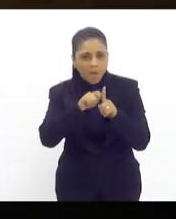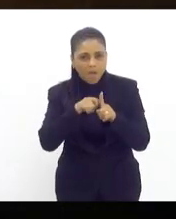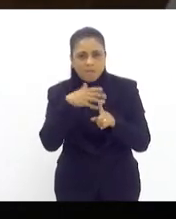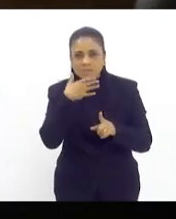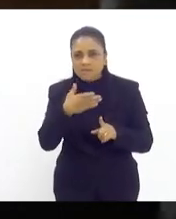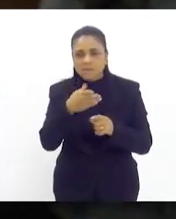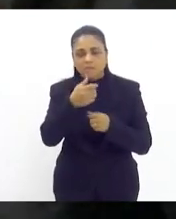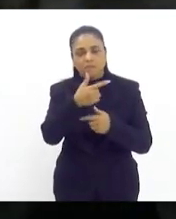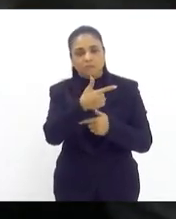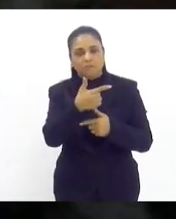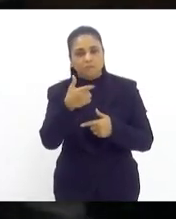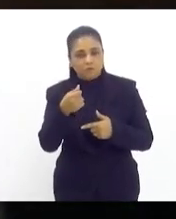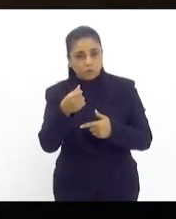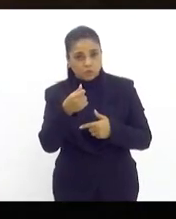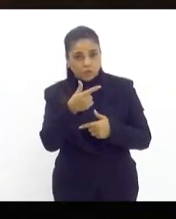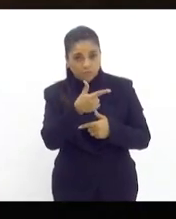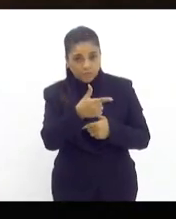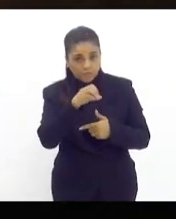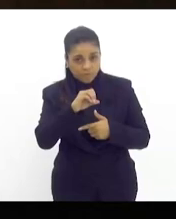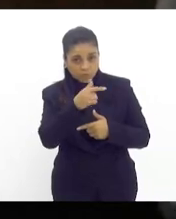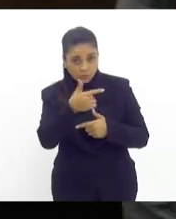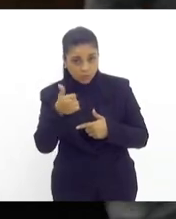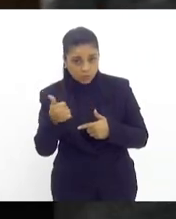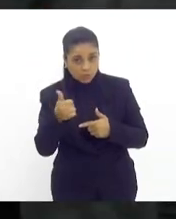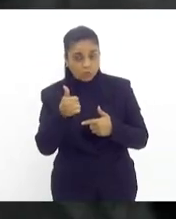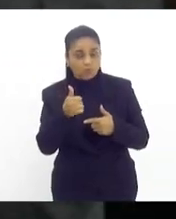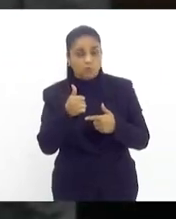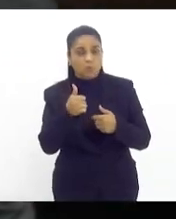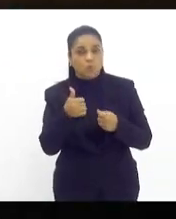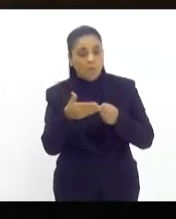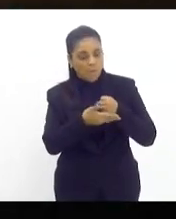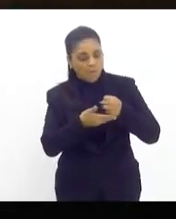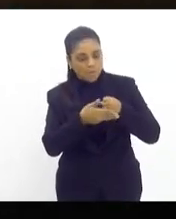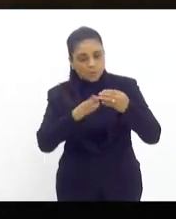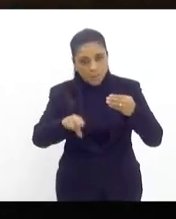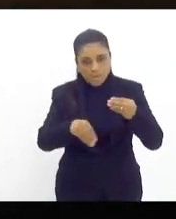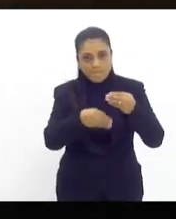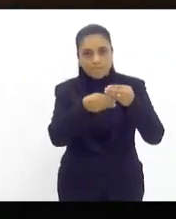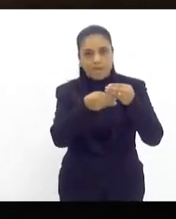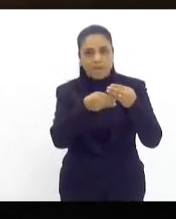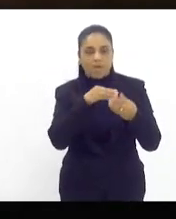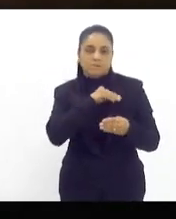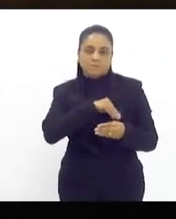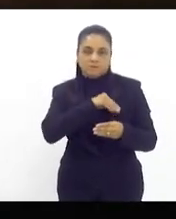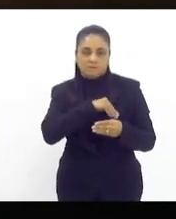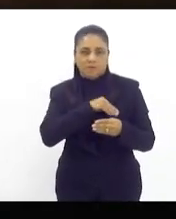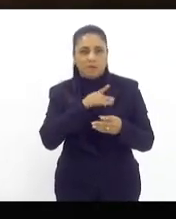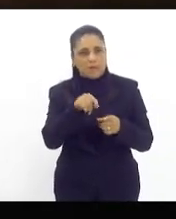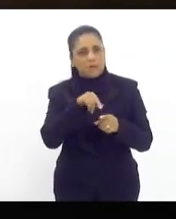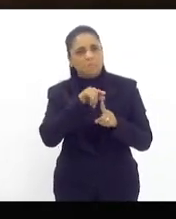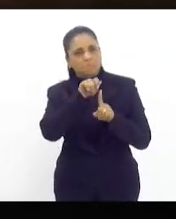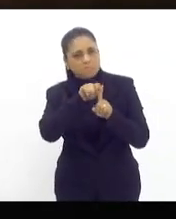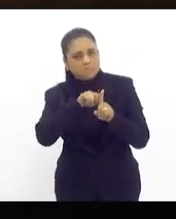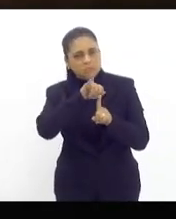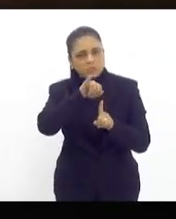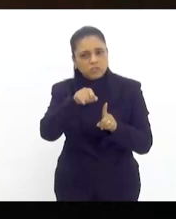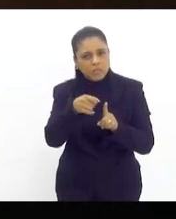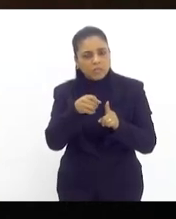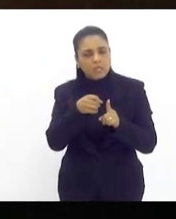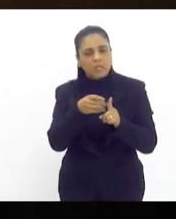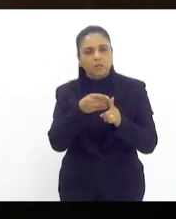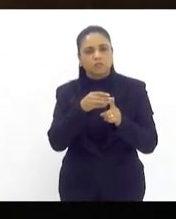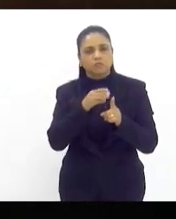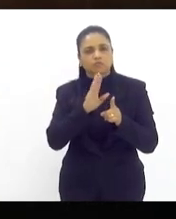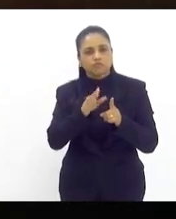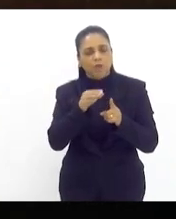salarial então era para poder nem em janeiro tá disponibilizando